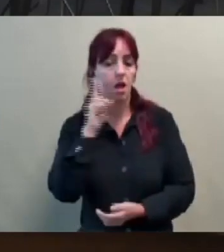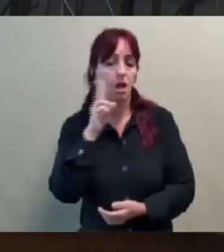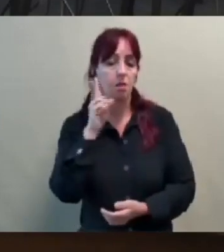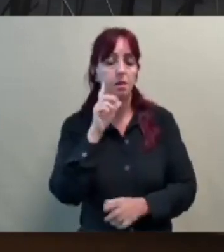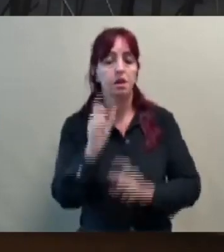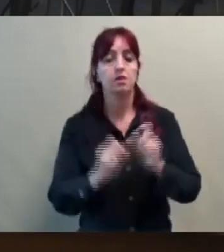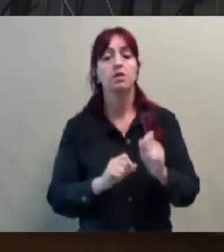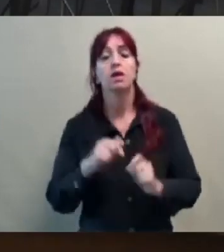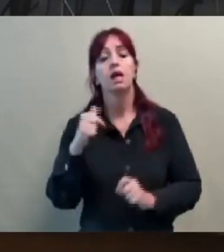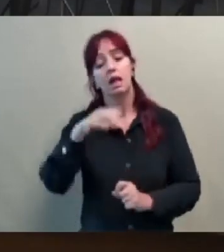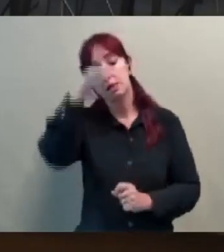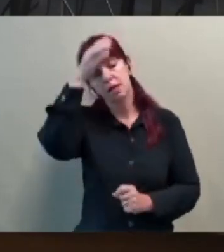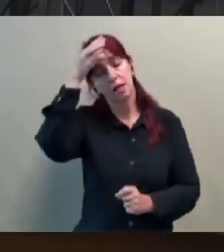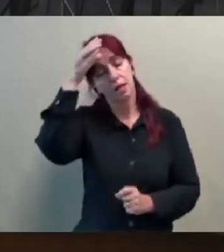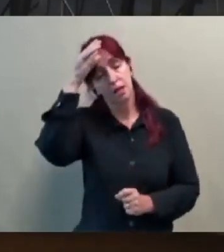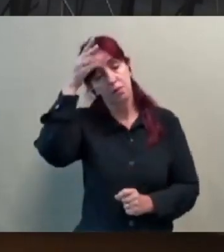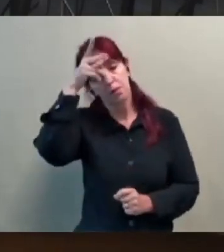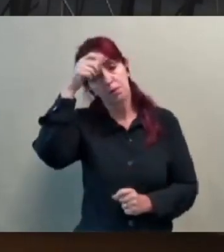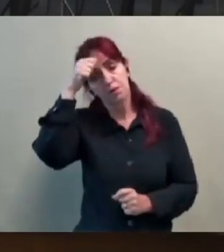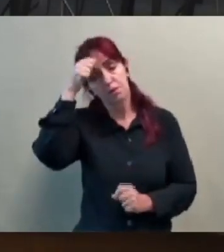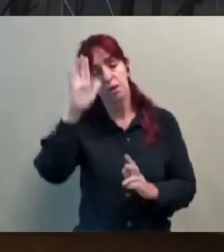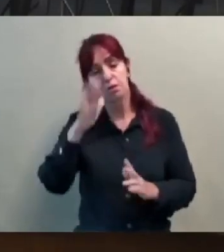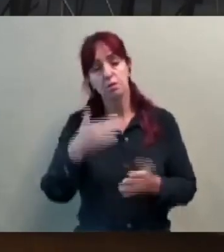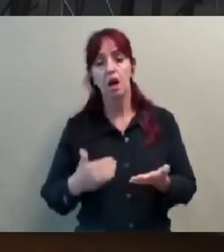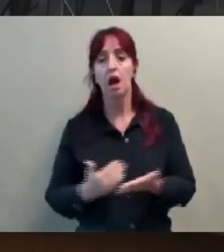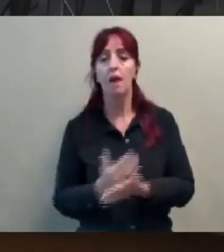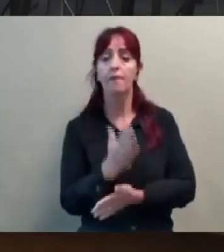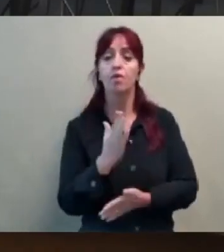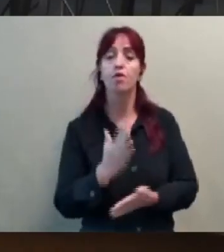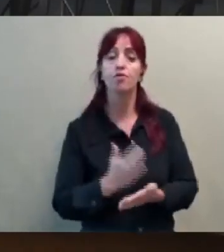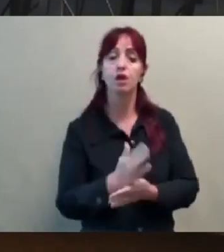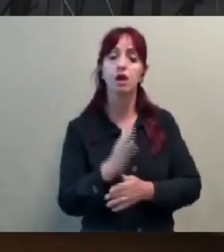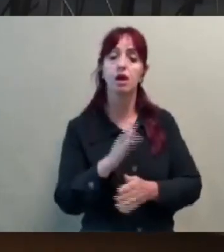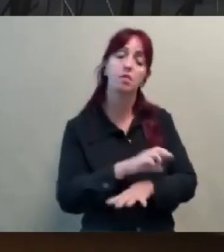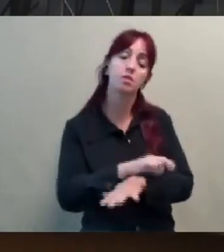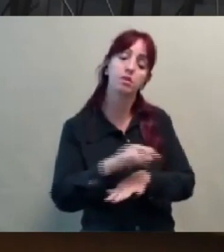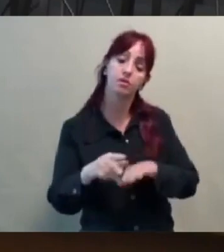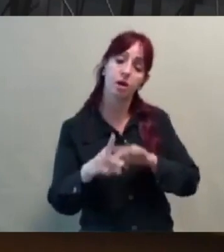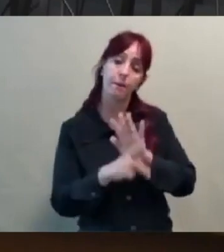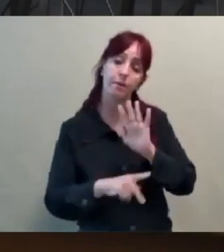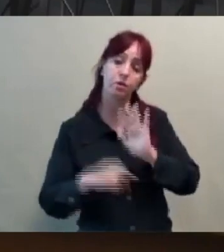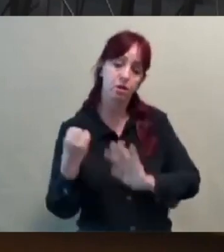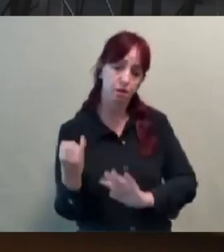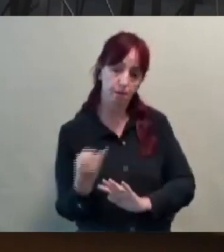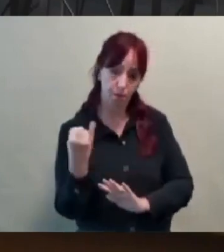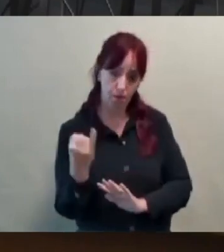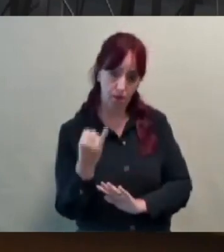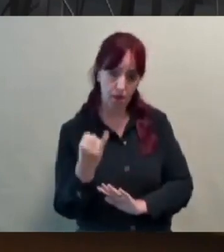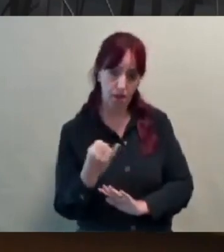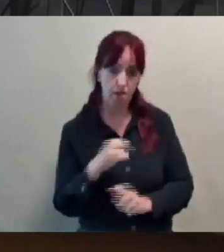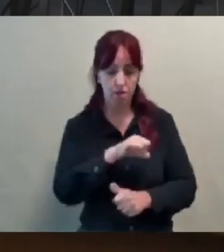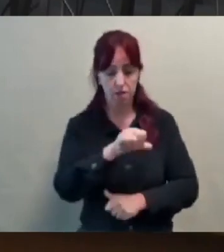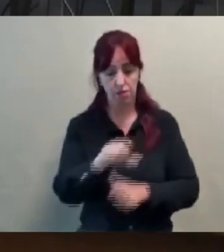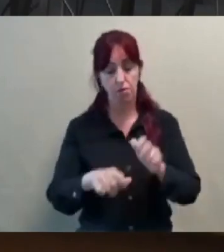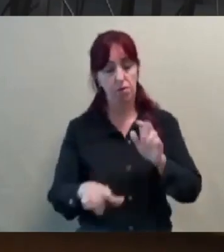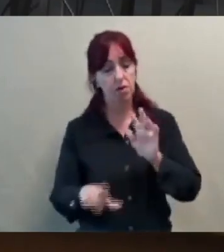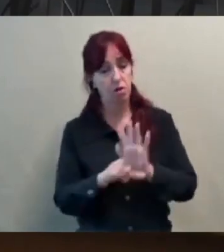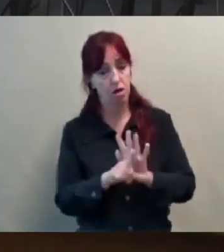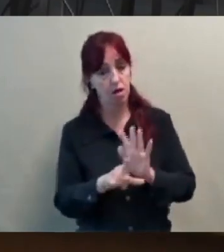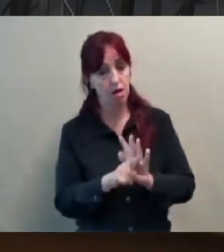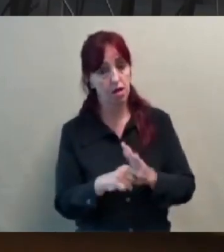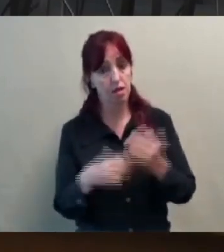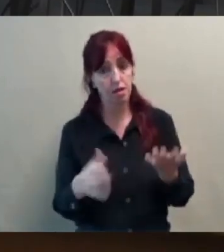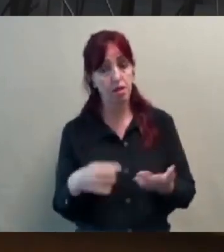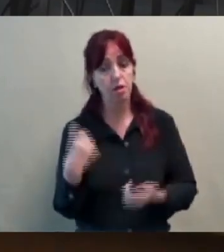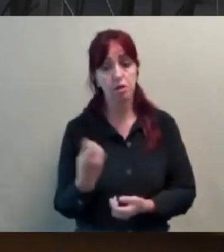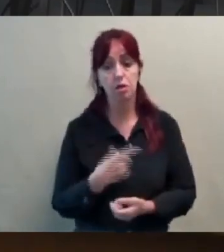nessa Câmara Municipal aprovamos diversos projetos importantes que se tornaram leis. Então, se a gente fizer aqui